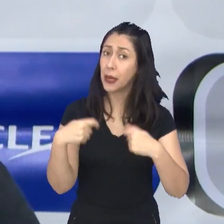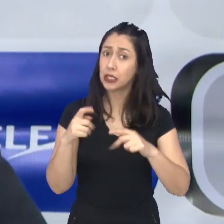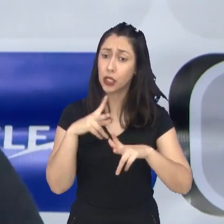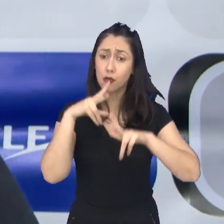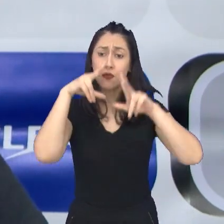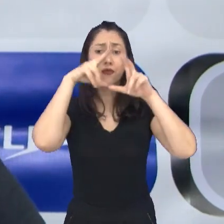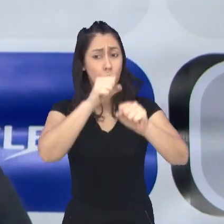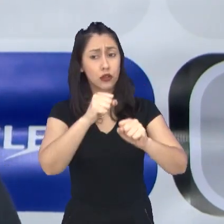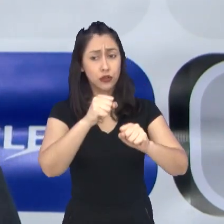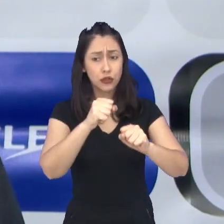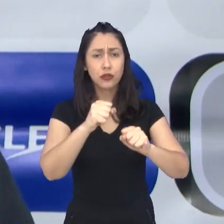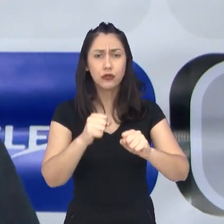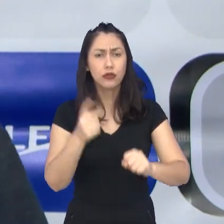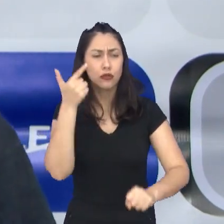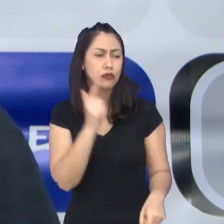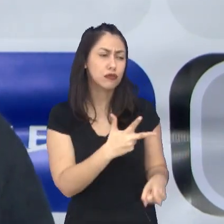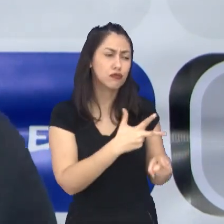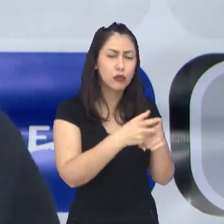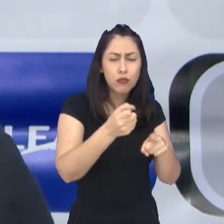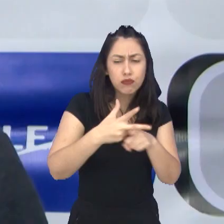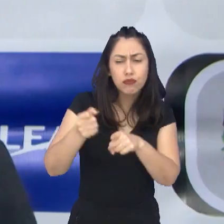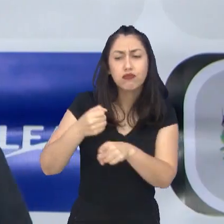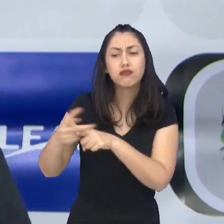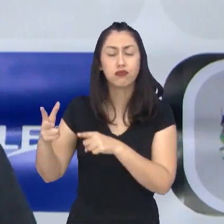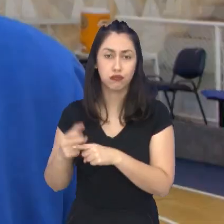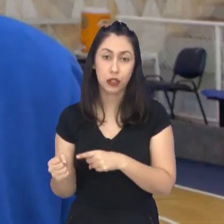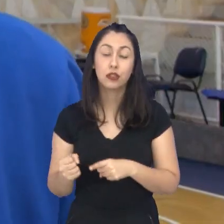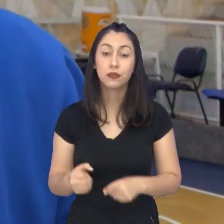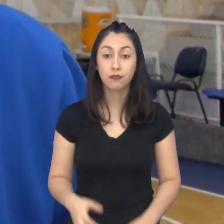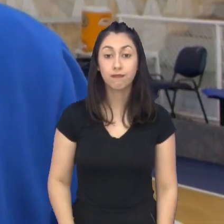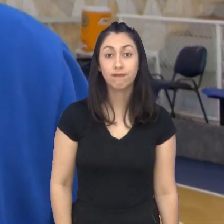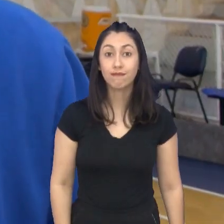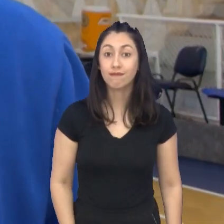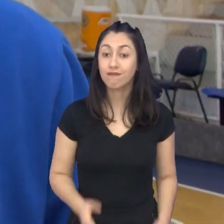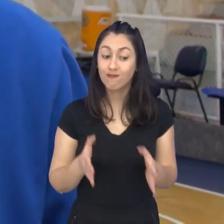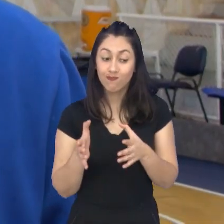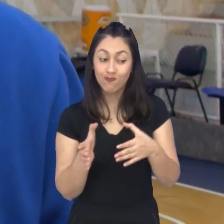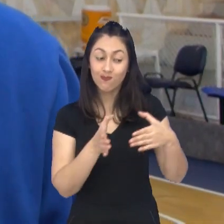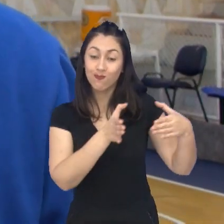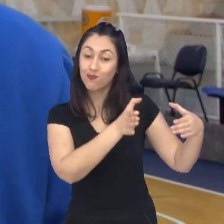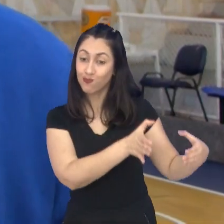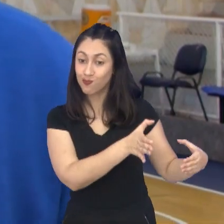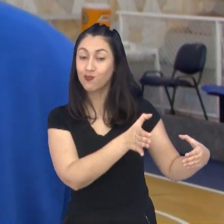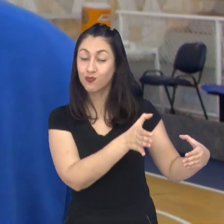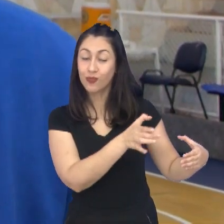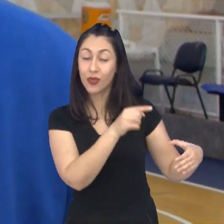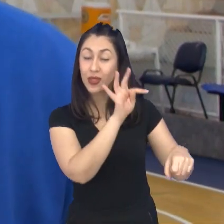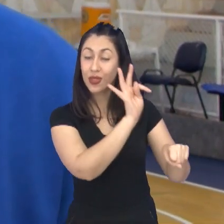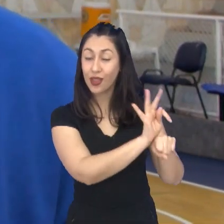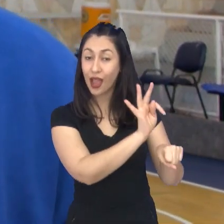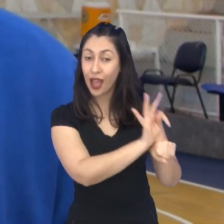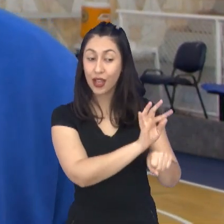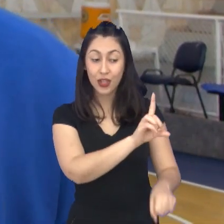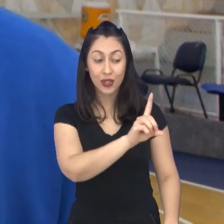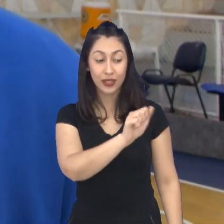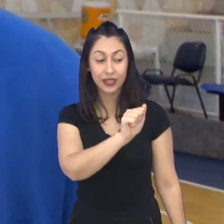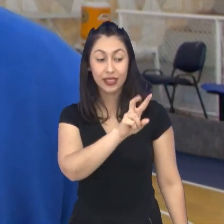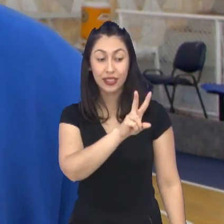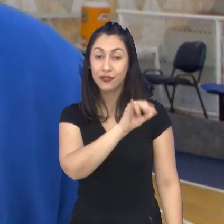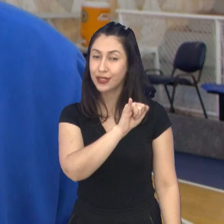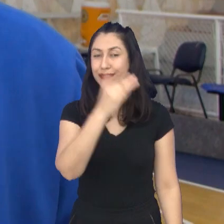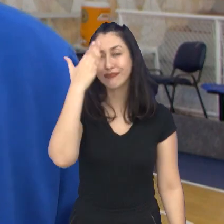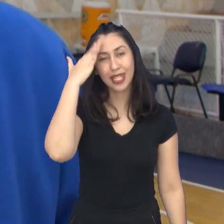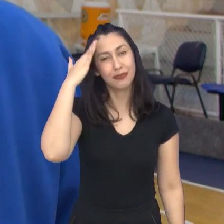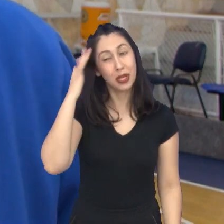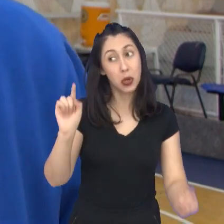casa e beliscar jogos fora para ficar bem na tabela. Já do lado pinheirense, o técnico Davi sabia que o